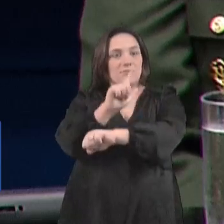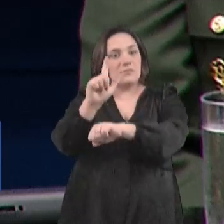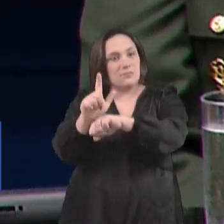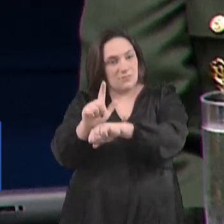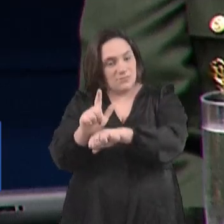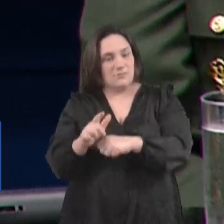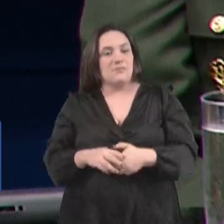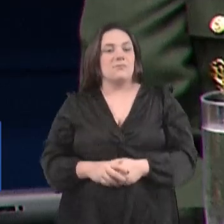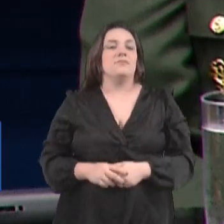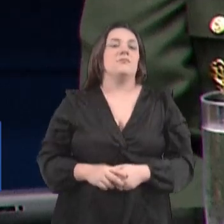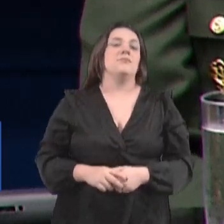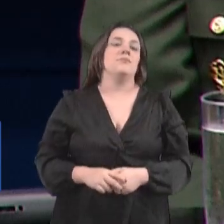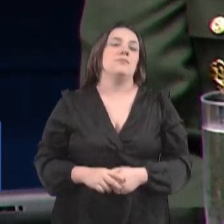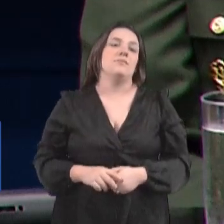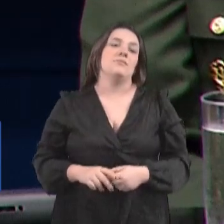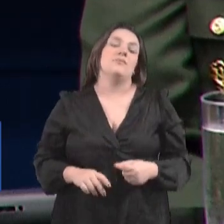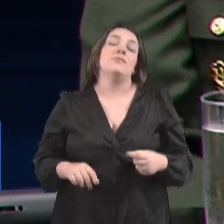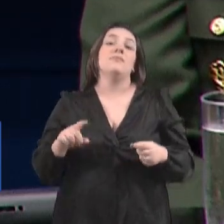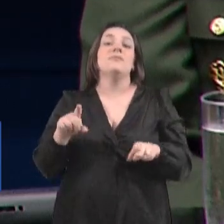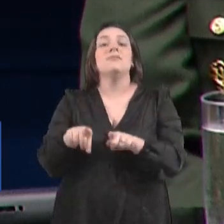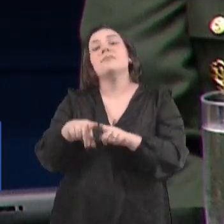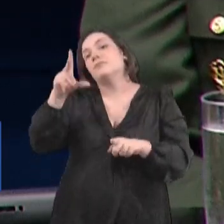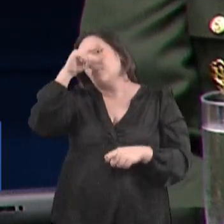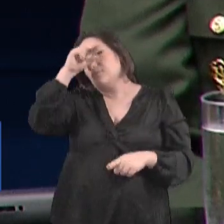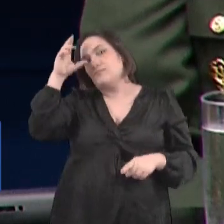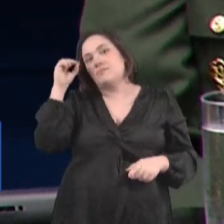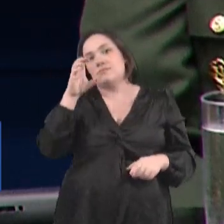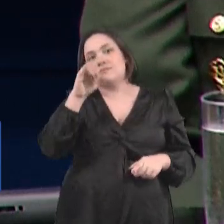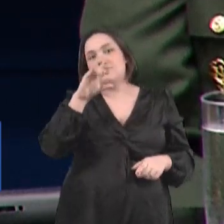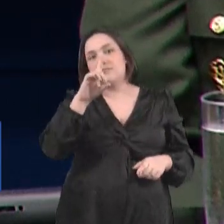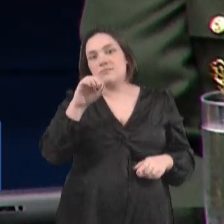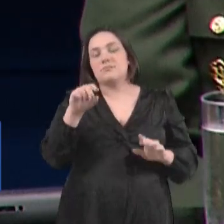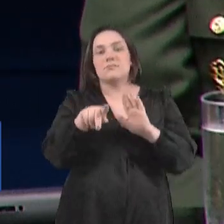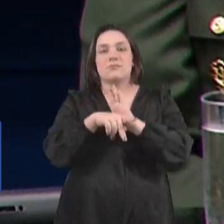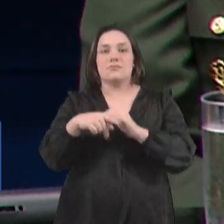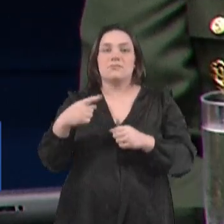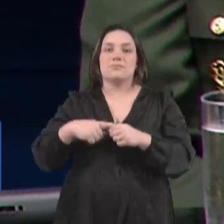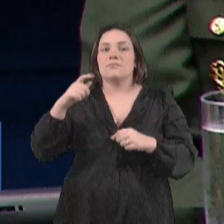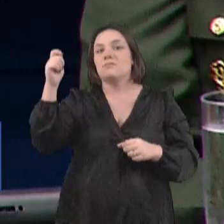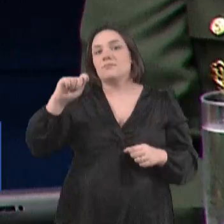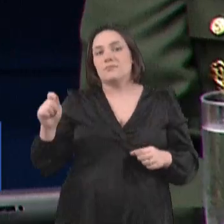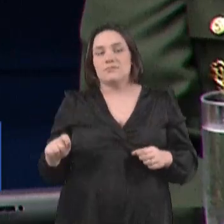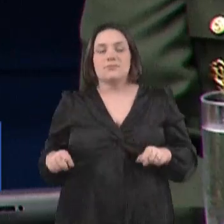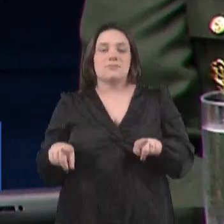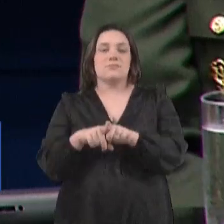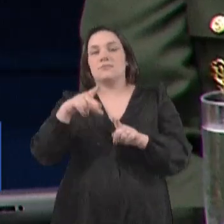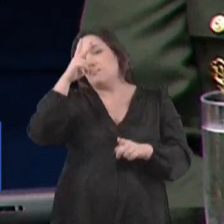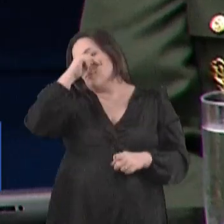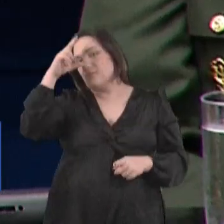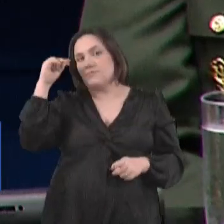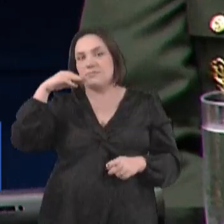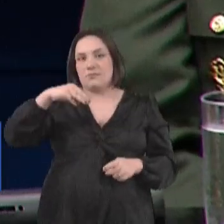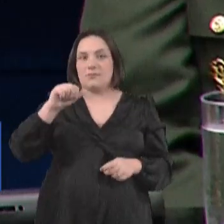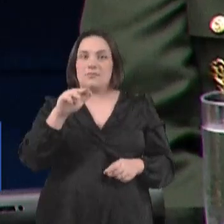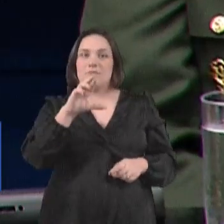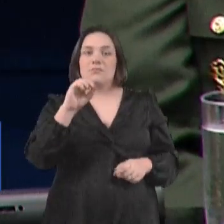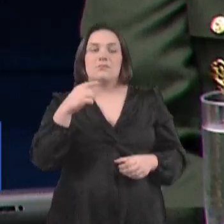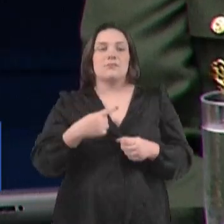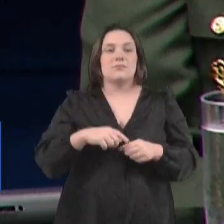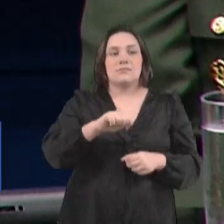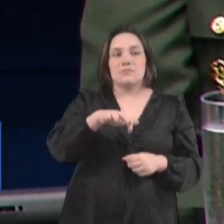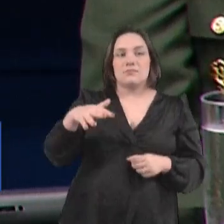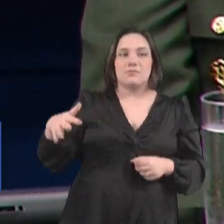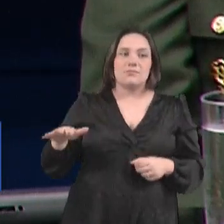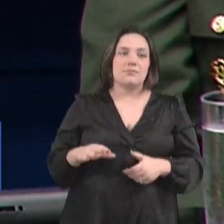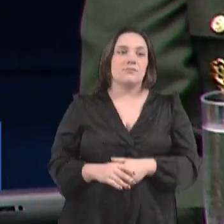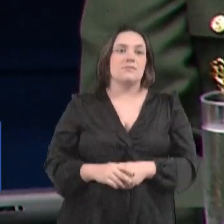Laguna, prefeito Cido, lá de Anastácio, prefeito Mauro de Aquidauana, prefeito Gabriel Bossia,